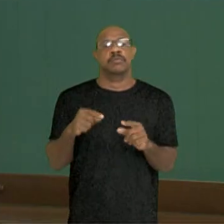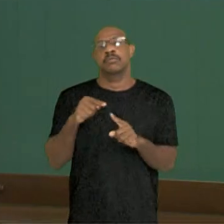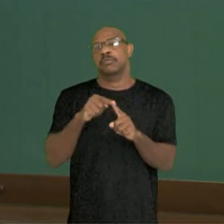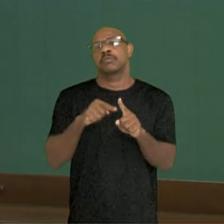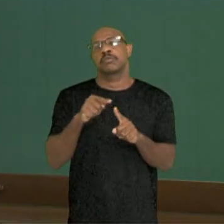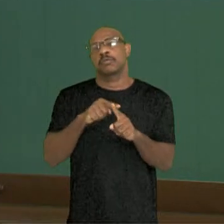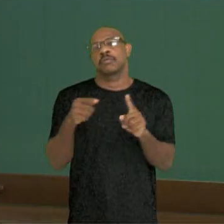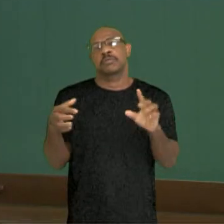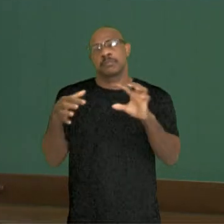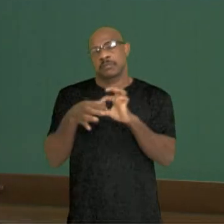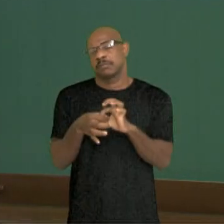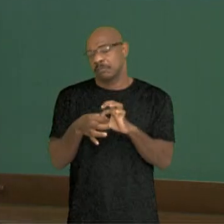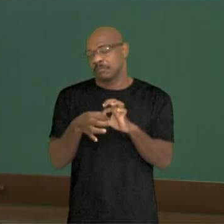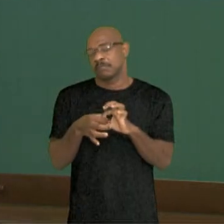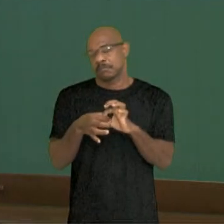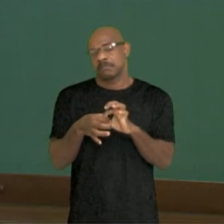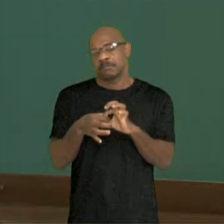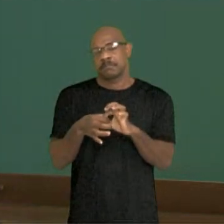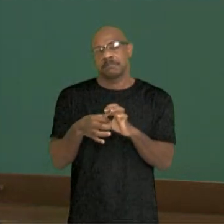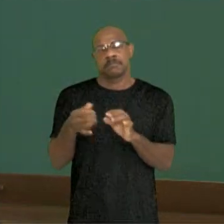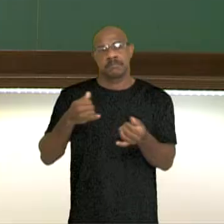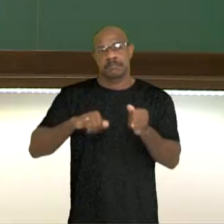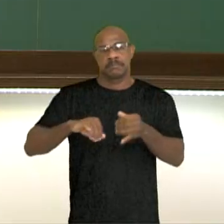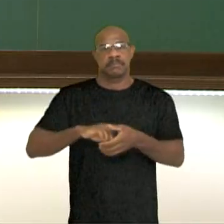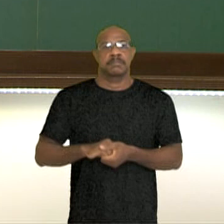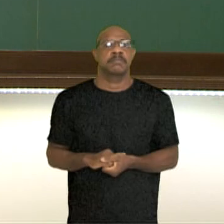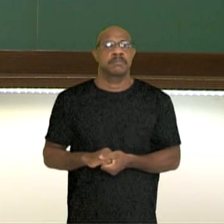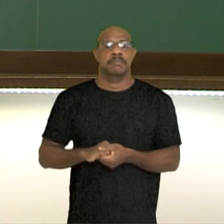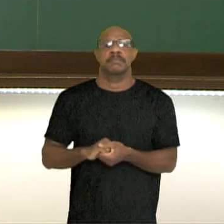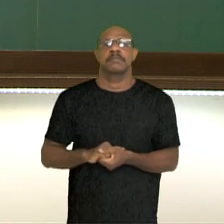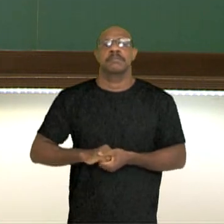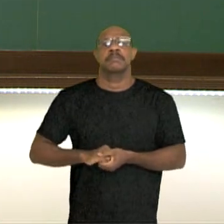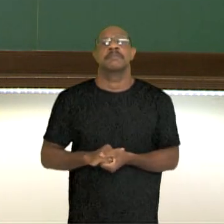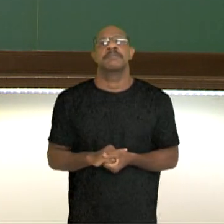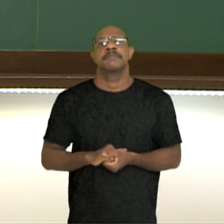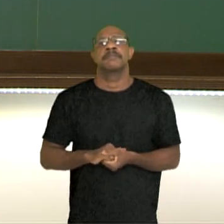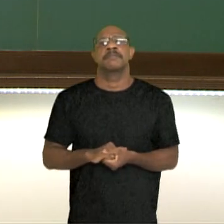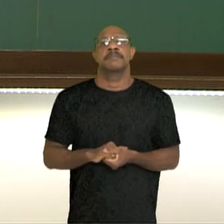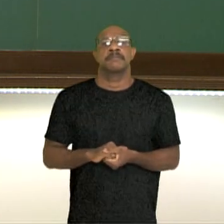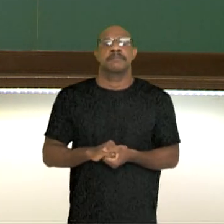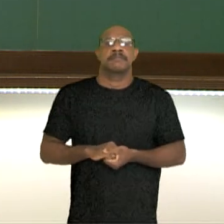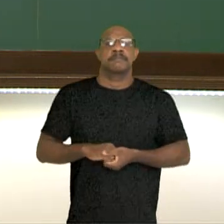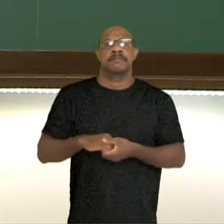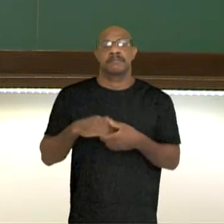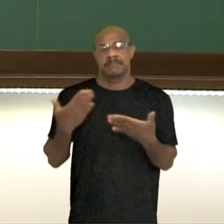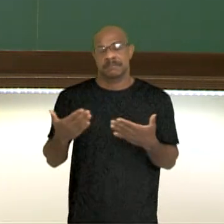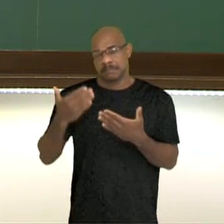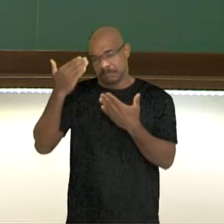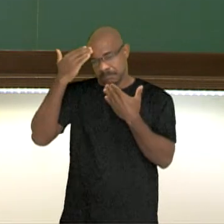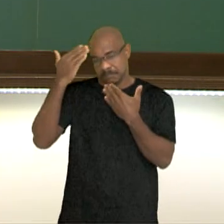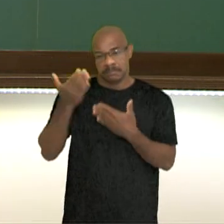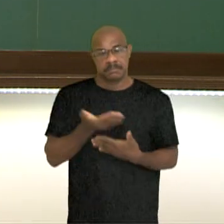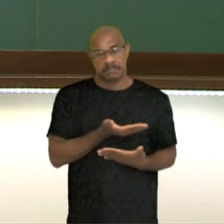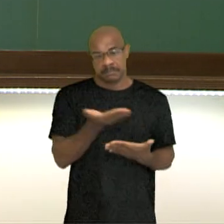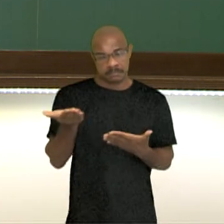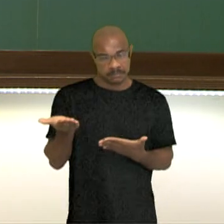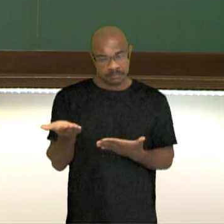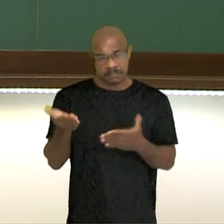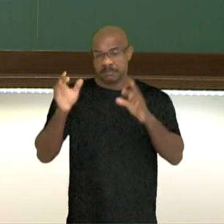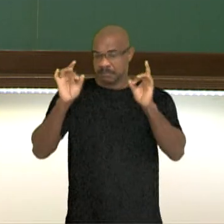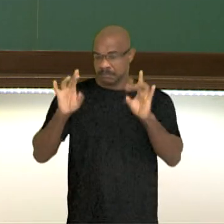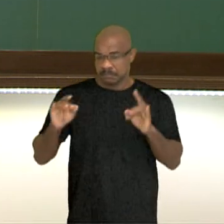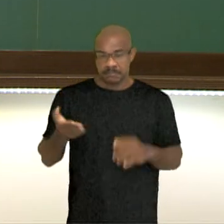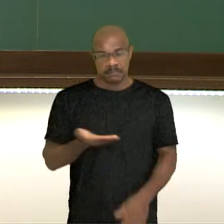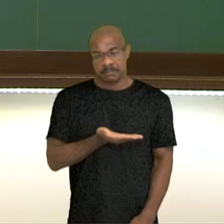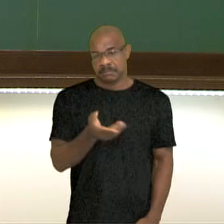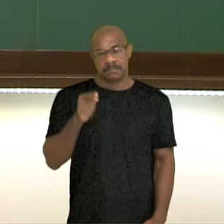de ligação química descoberta. É isso aí, meus estimados alunos. Eu deixo o meu agradecimento especial para